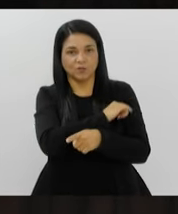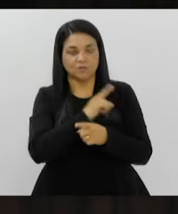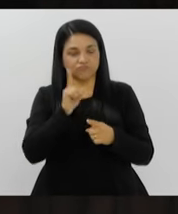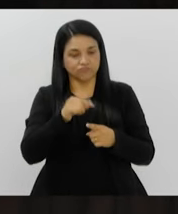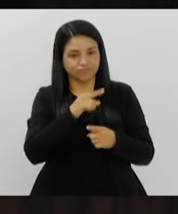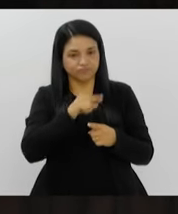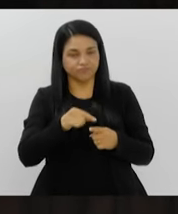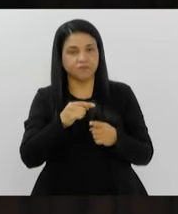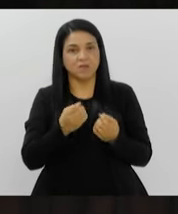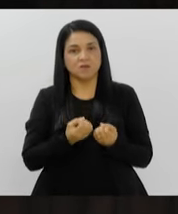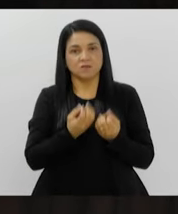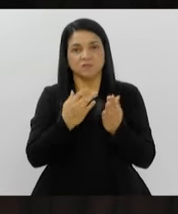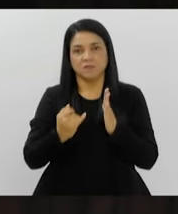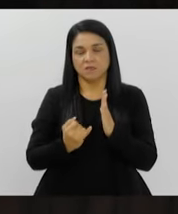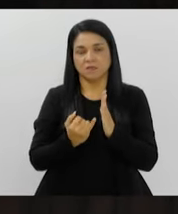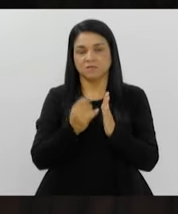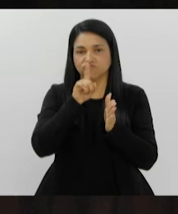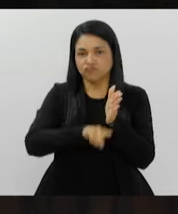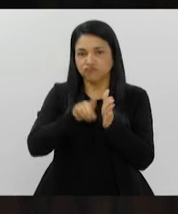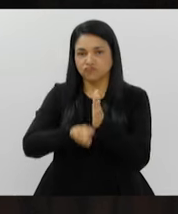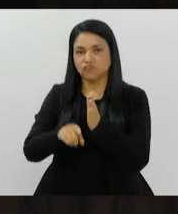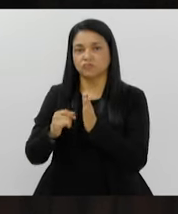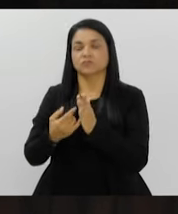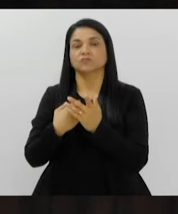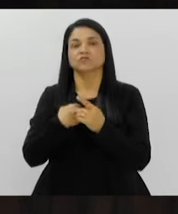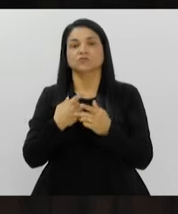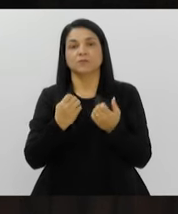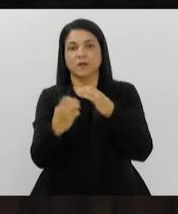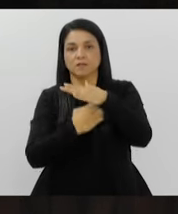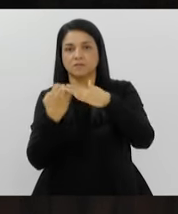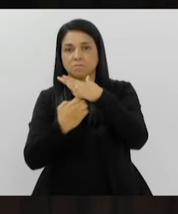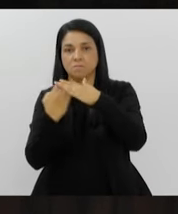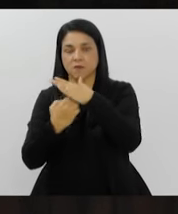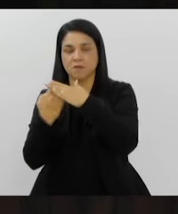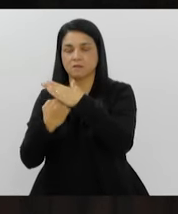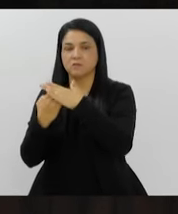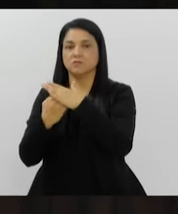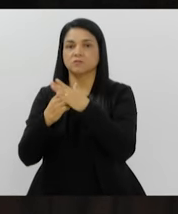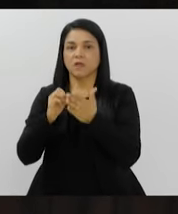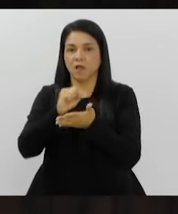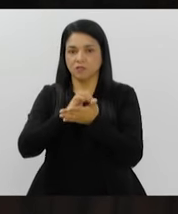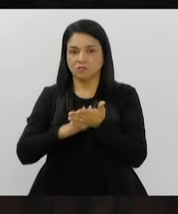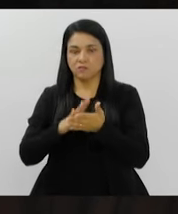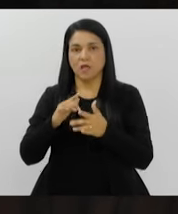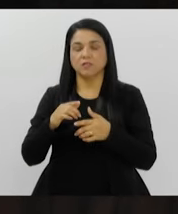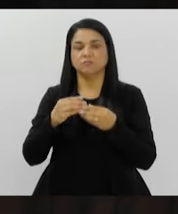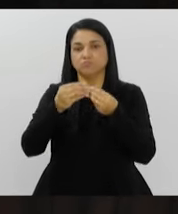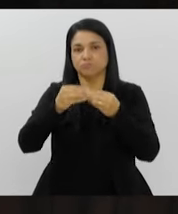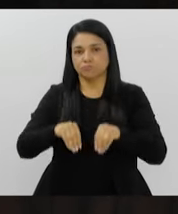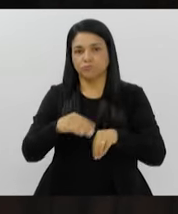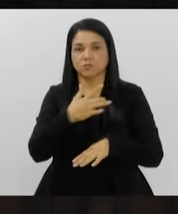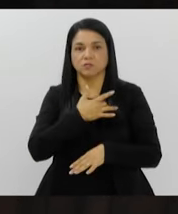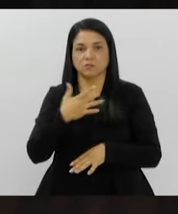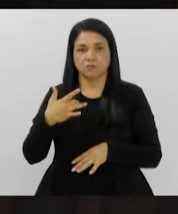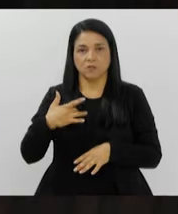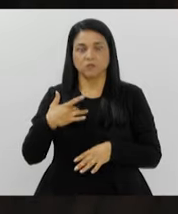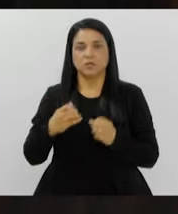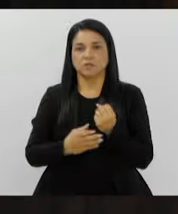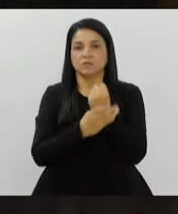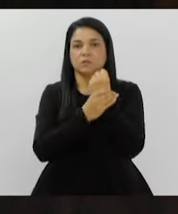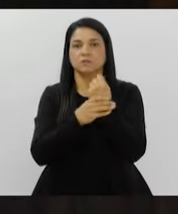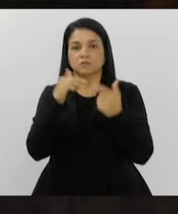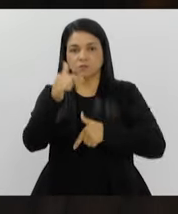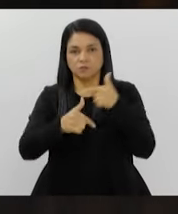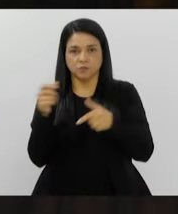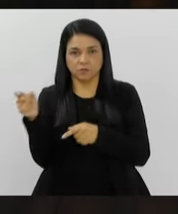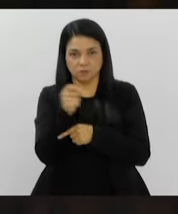fiscais ou créditos de qualquer natureza para as empresas que, por suas atividades, cause dano à saúde e segurança dos trabalhadores. Em